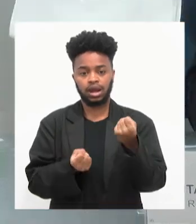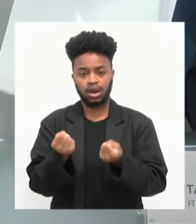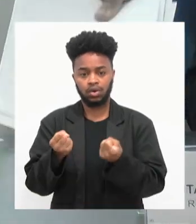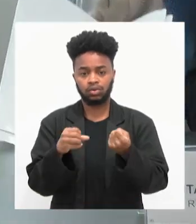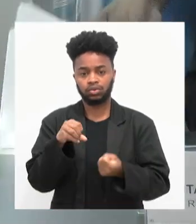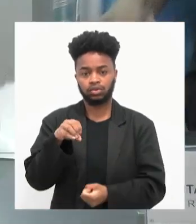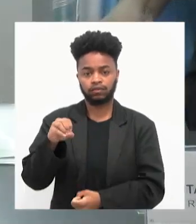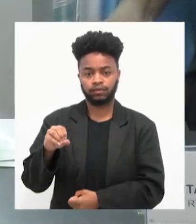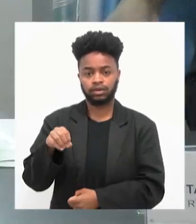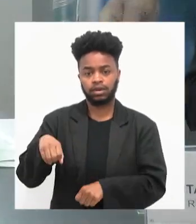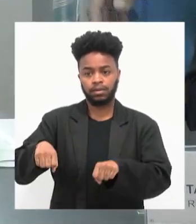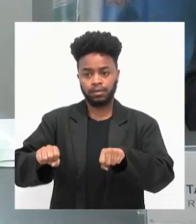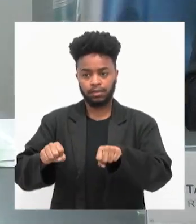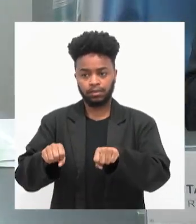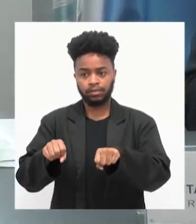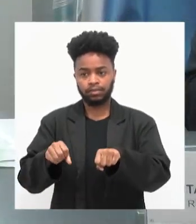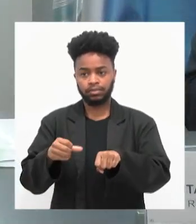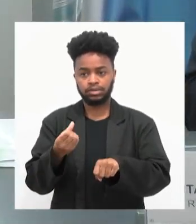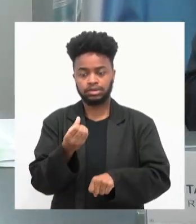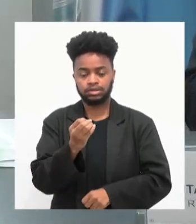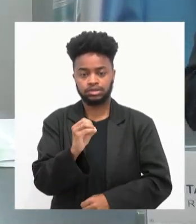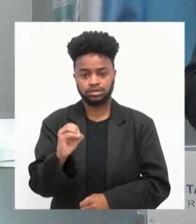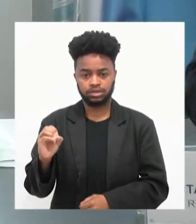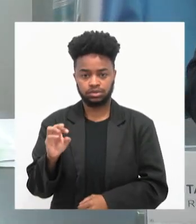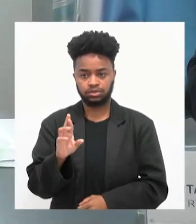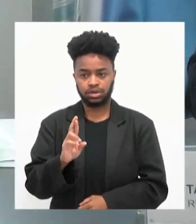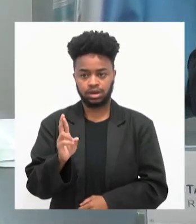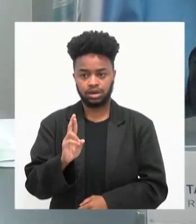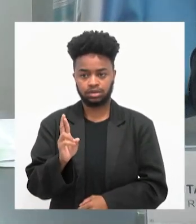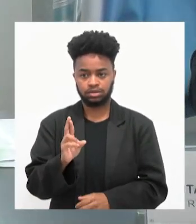motos, R$600